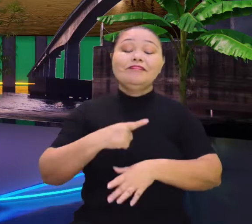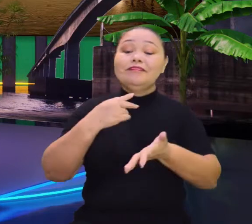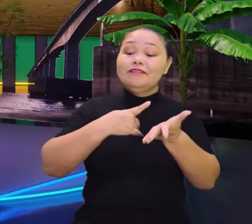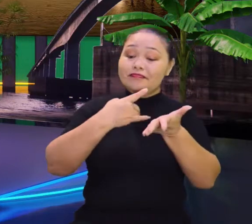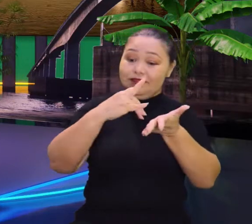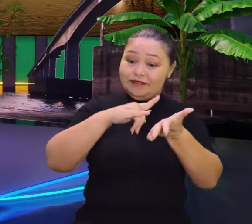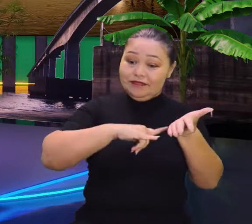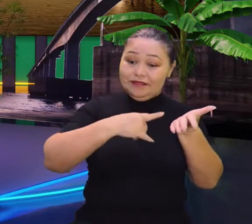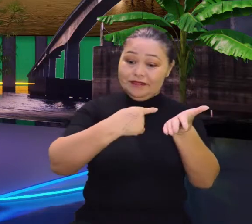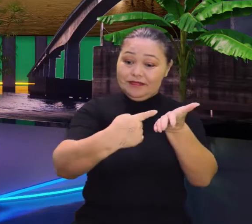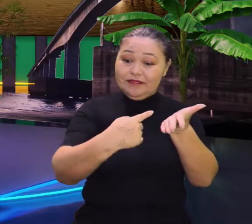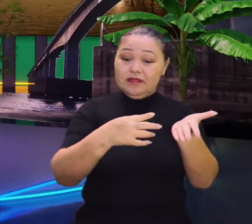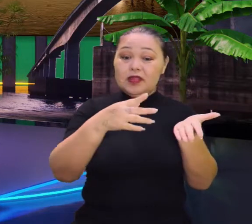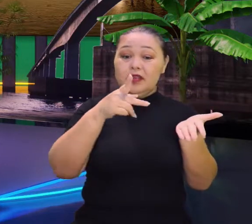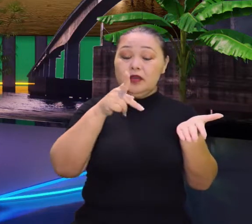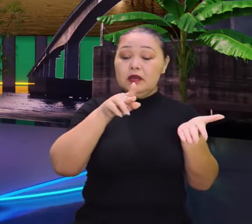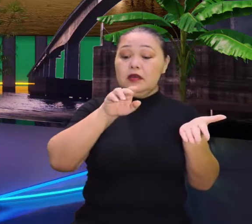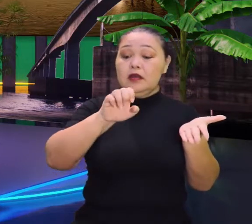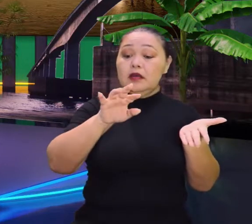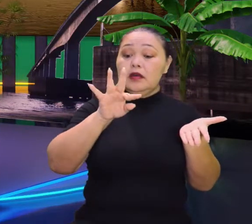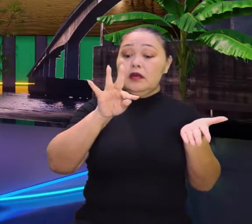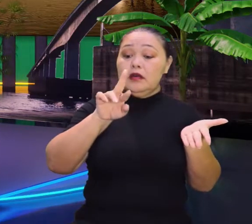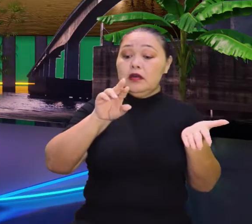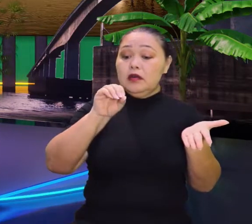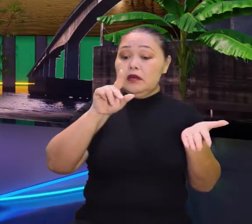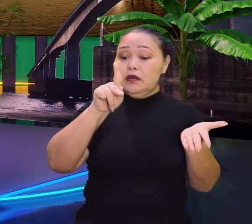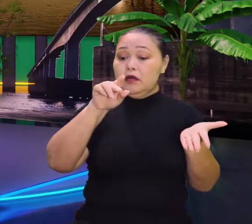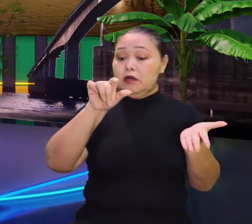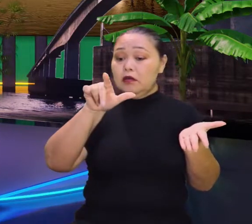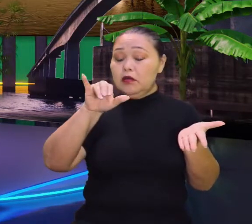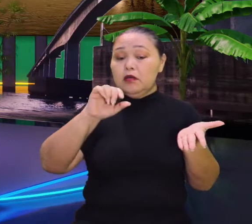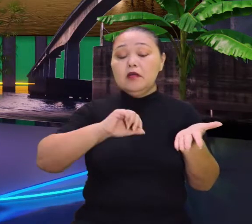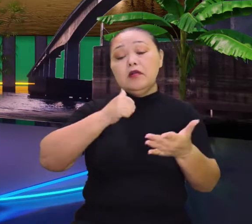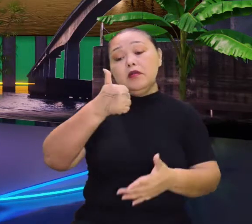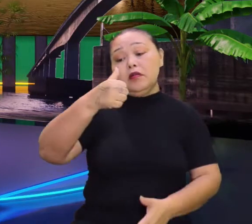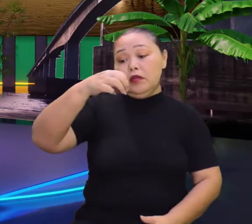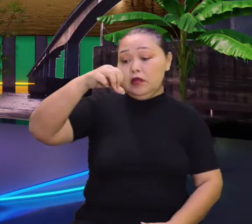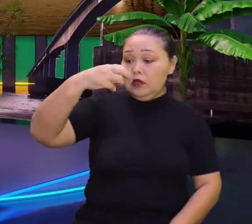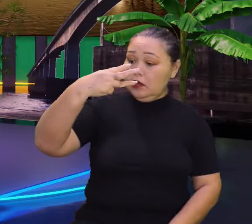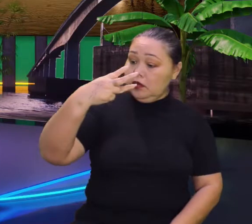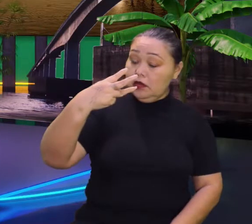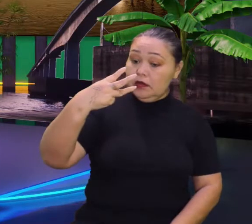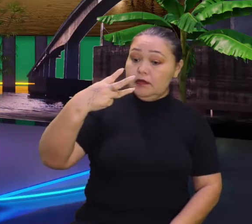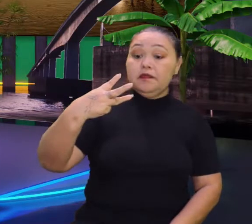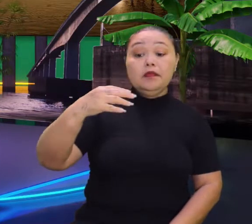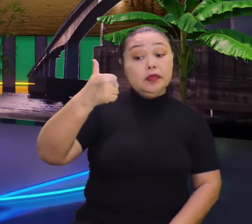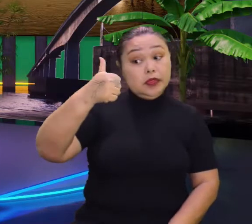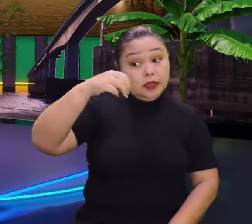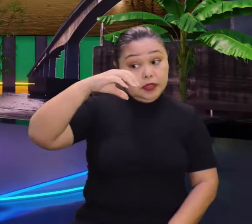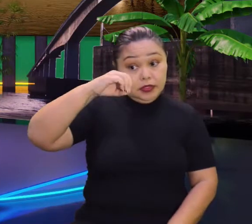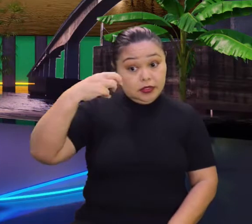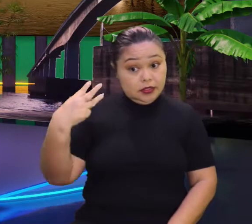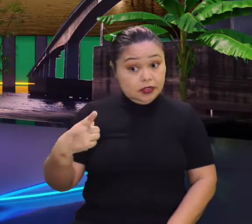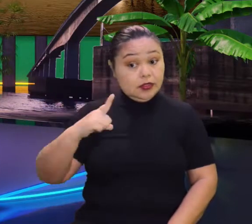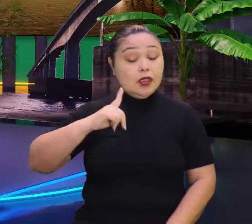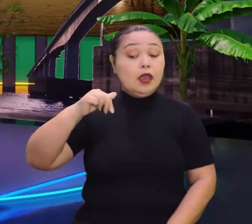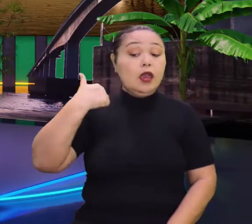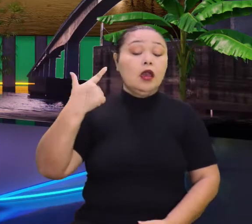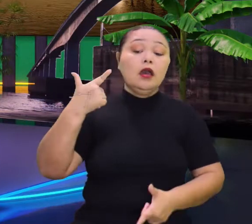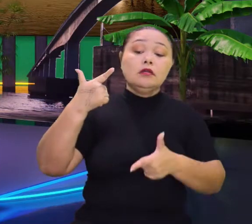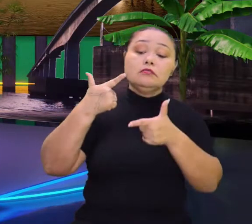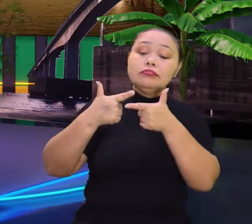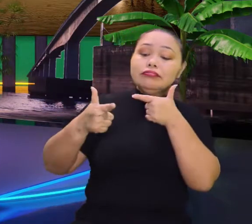Petrópolis, 1903. Hã? Tratado de Petrópolis, 1903. Exatamente. Deu até problema lá